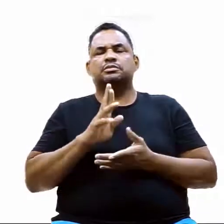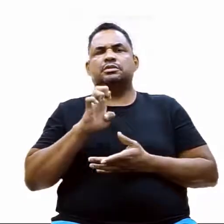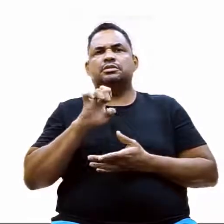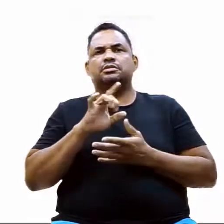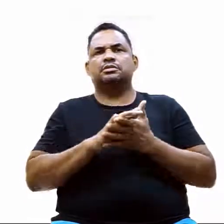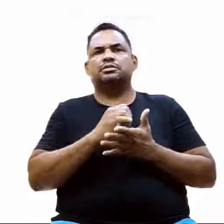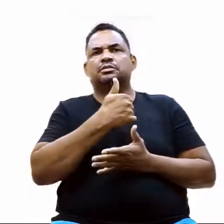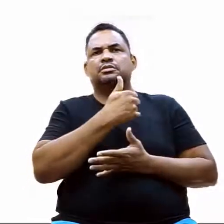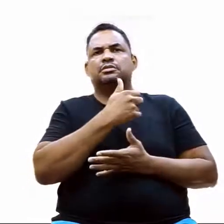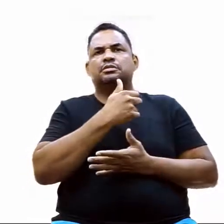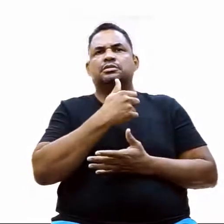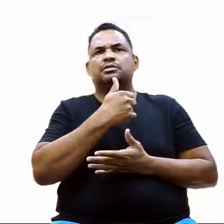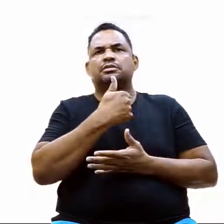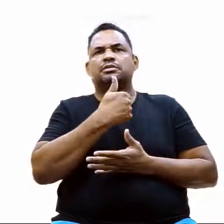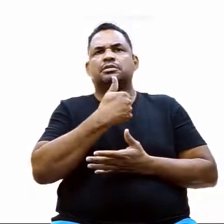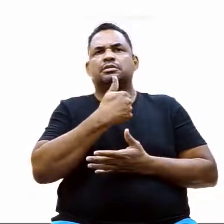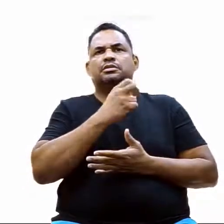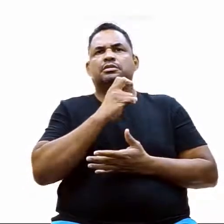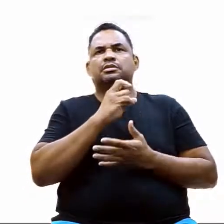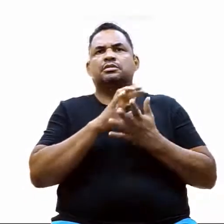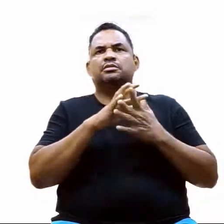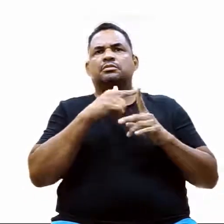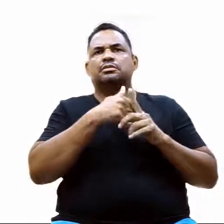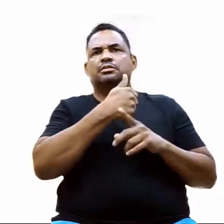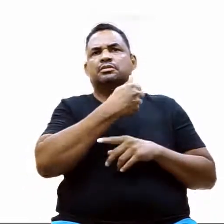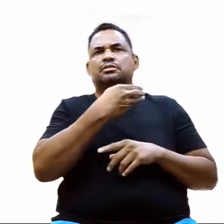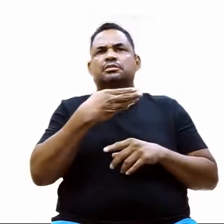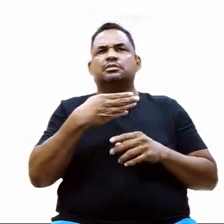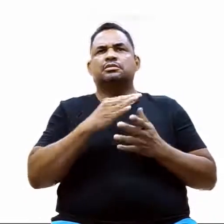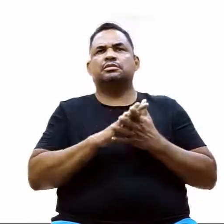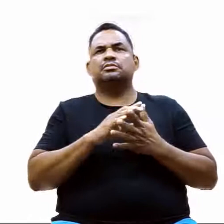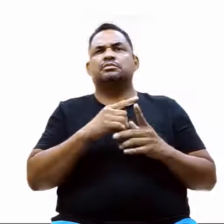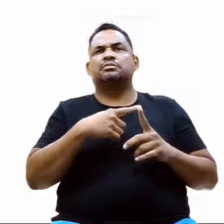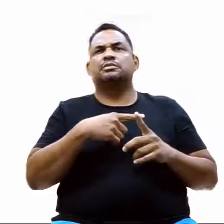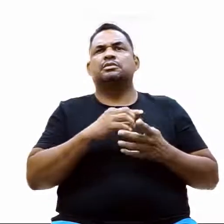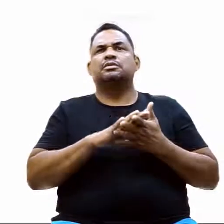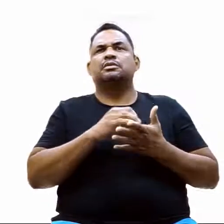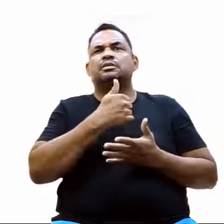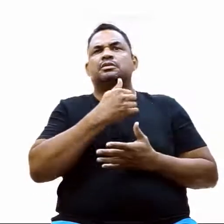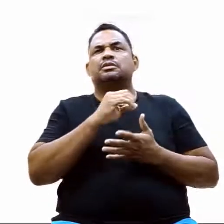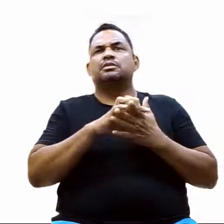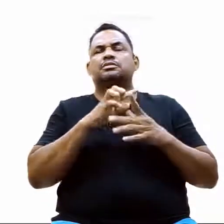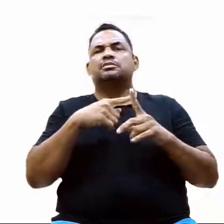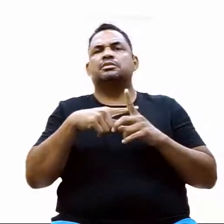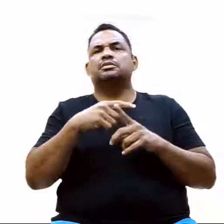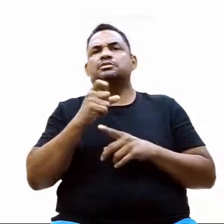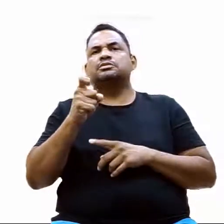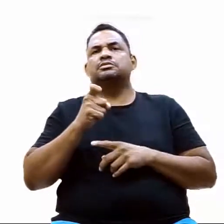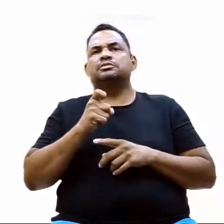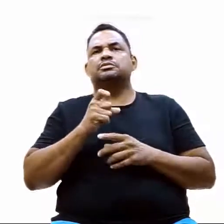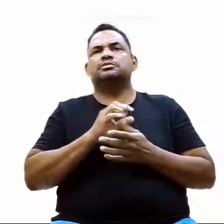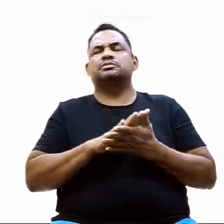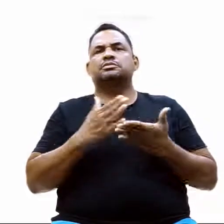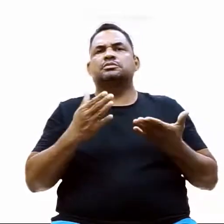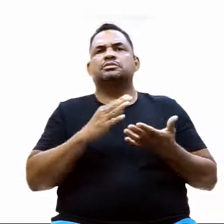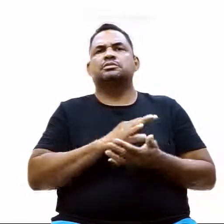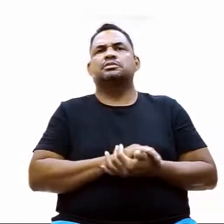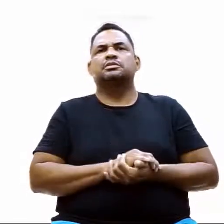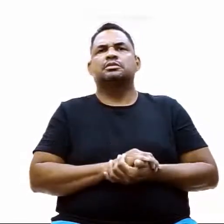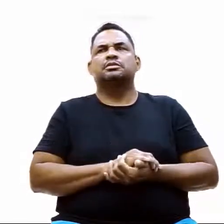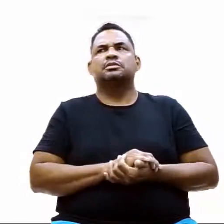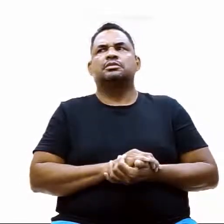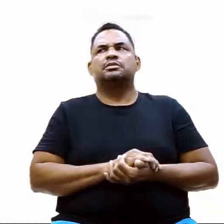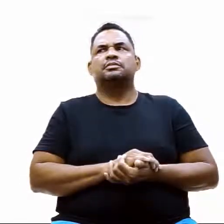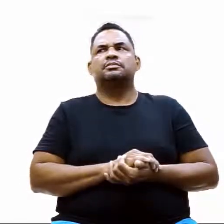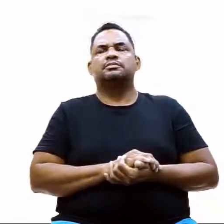13 vai ser igual a 10 mais X. Eu somando 15 mais 3, eu tenho